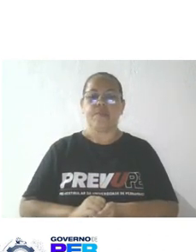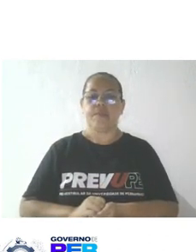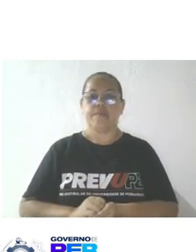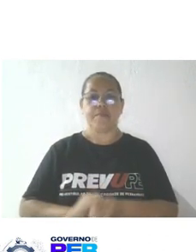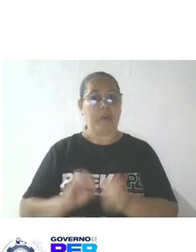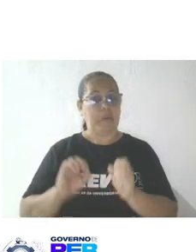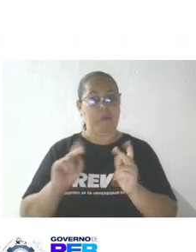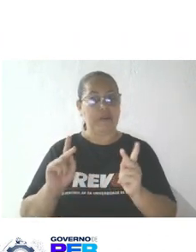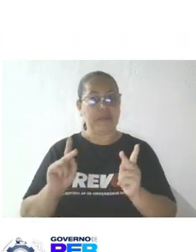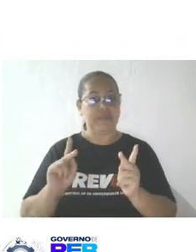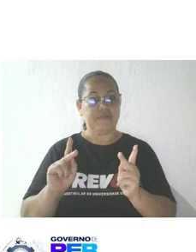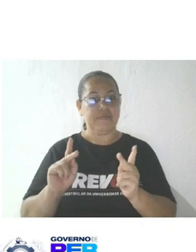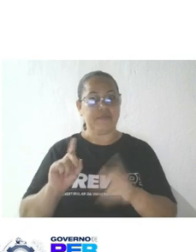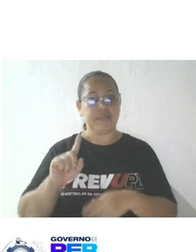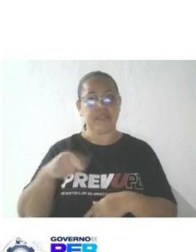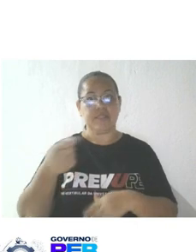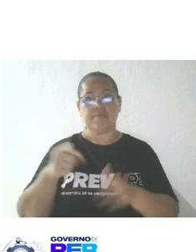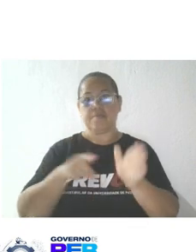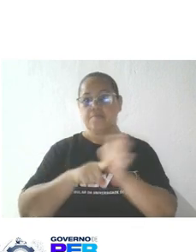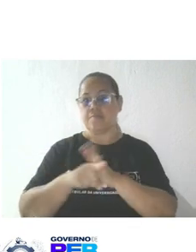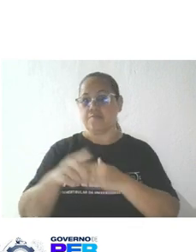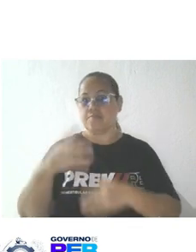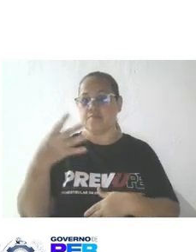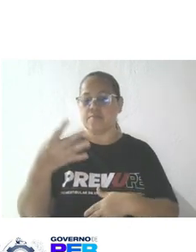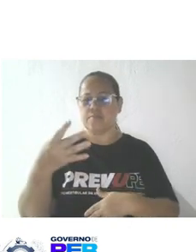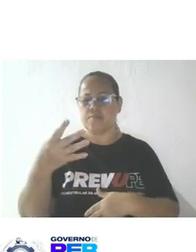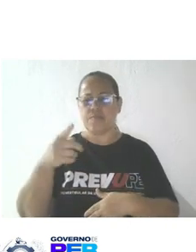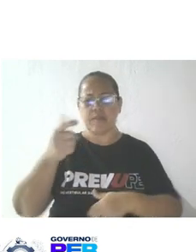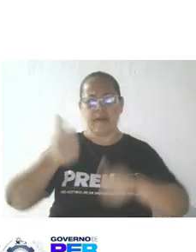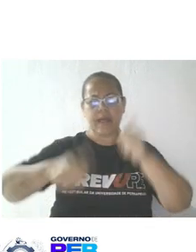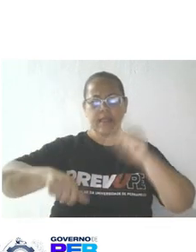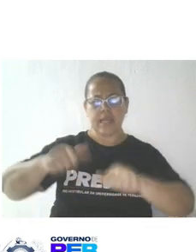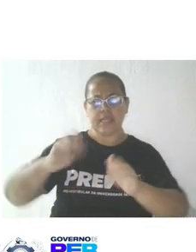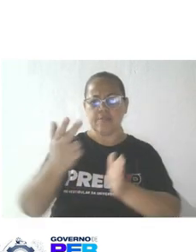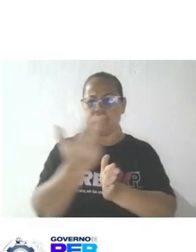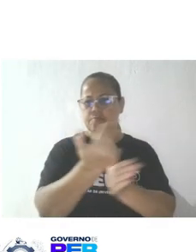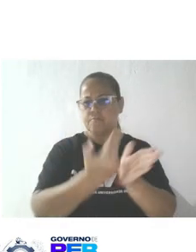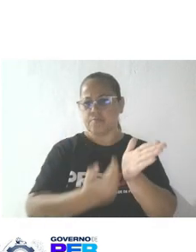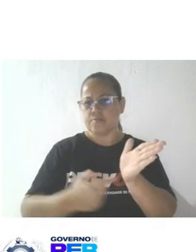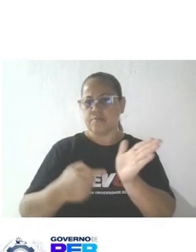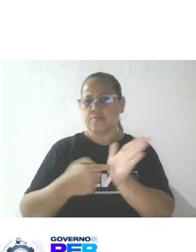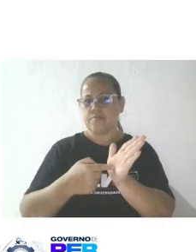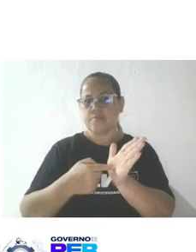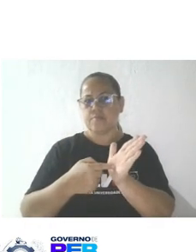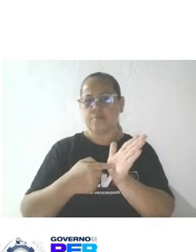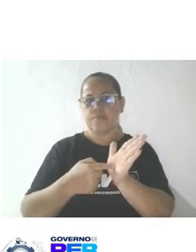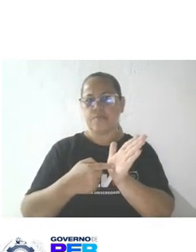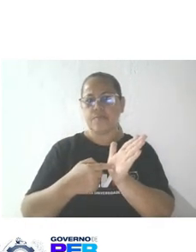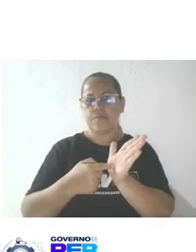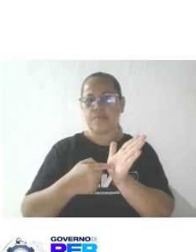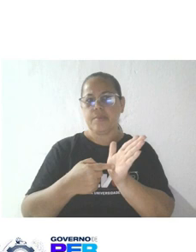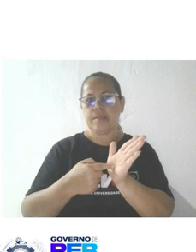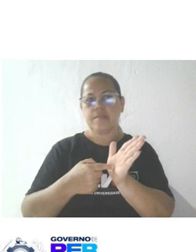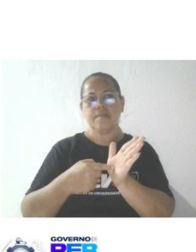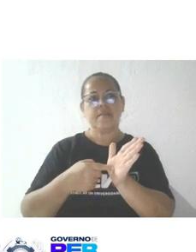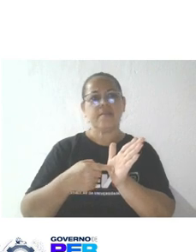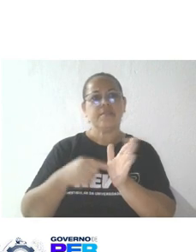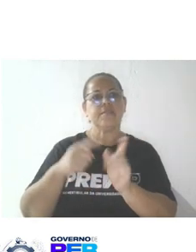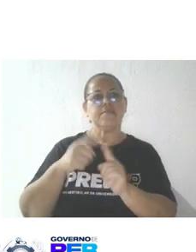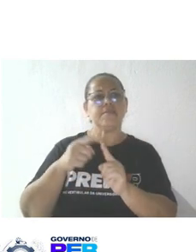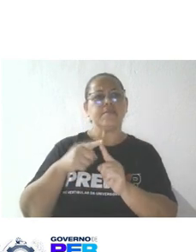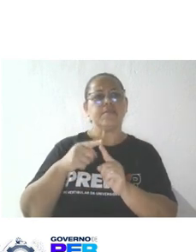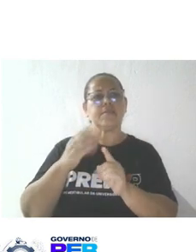Tranquilo, pessoal? Na questão 4, ele pede para você analisar a tirinha a seguir. Essa tirinha é a teologia celular.